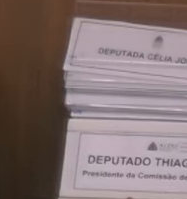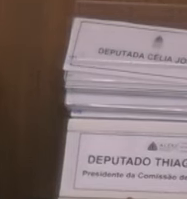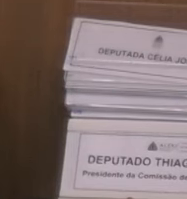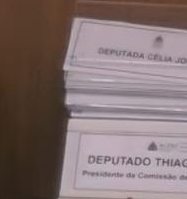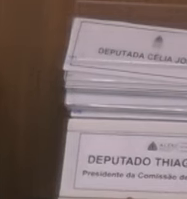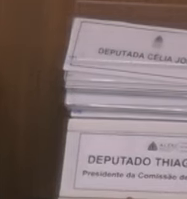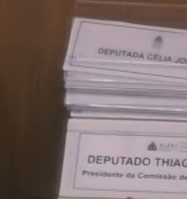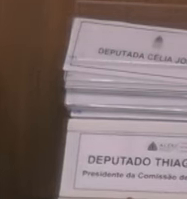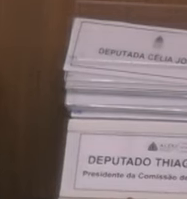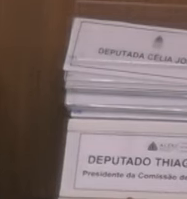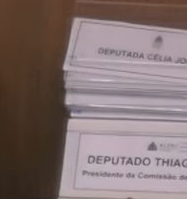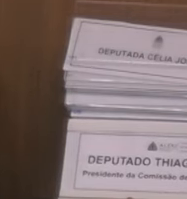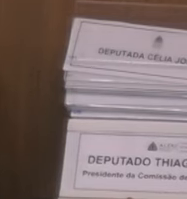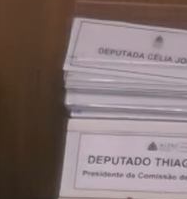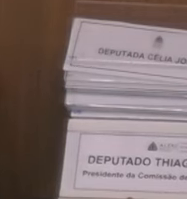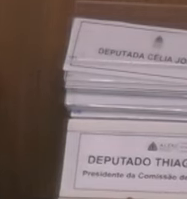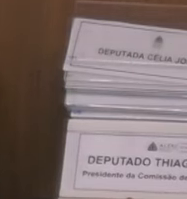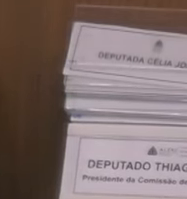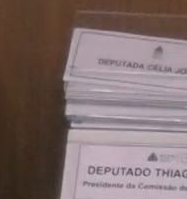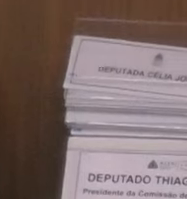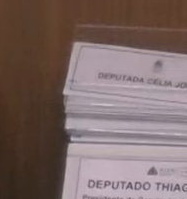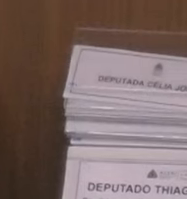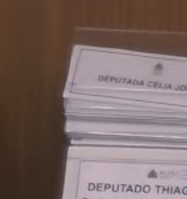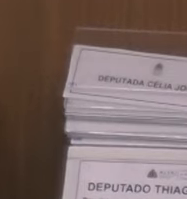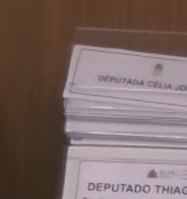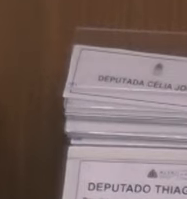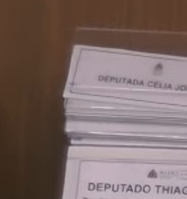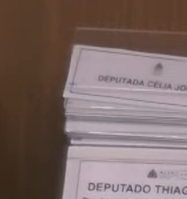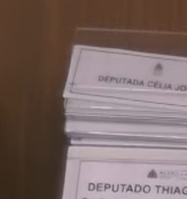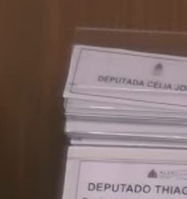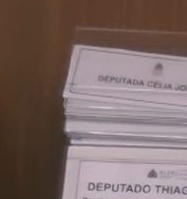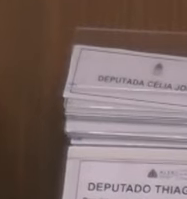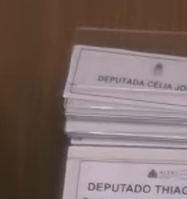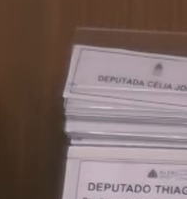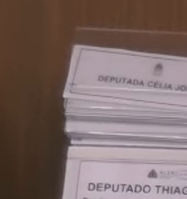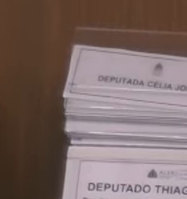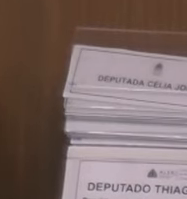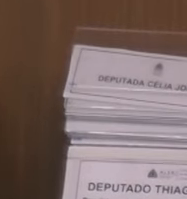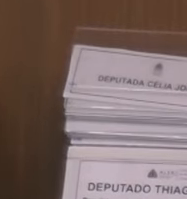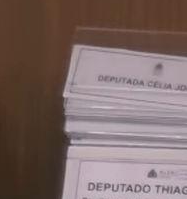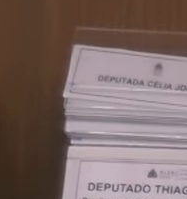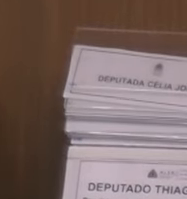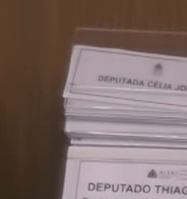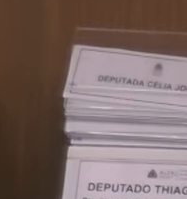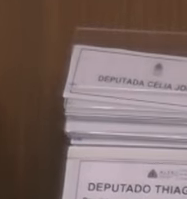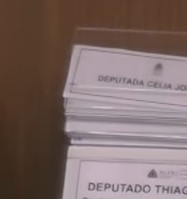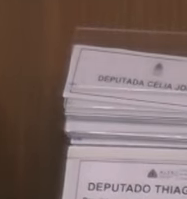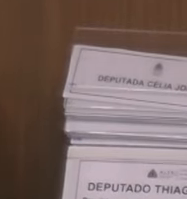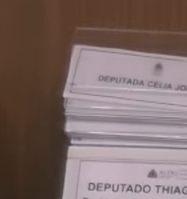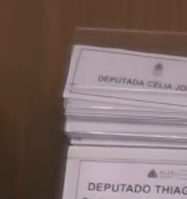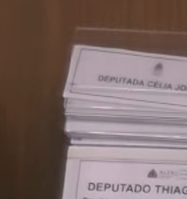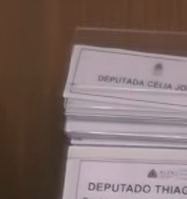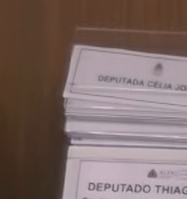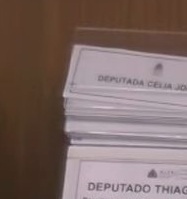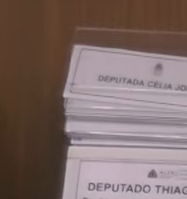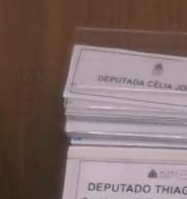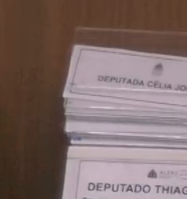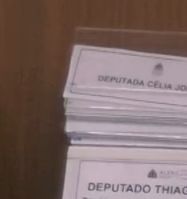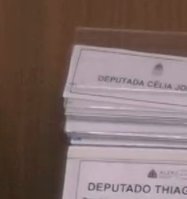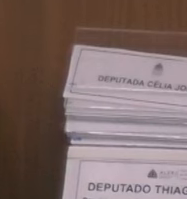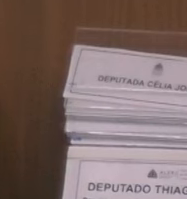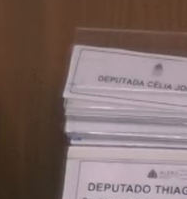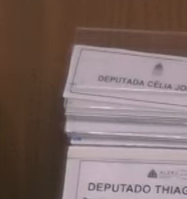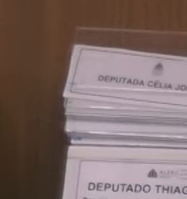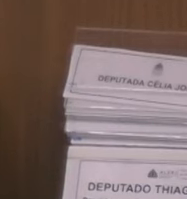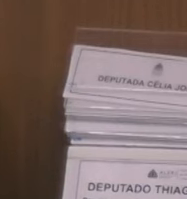Sem contar que São Gonçalo é um local enorme. Estamos com ruas até nesse momento sem luz.